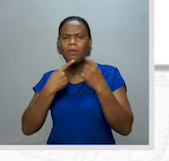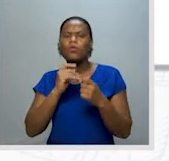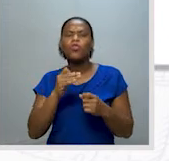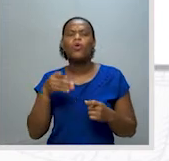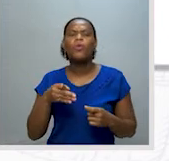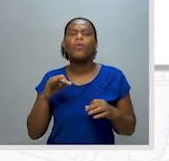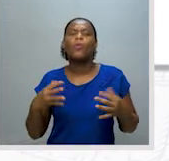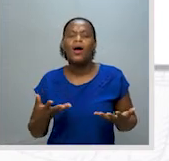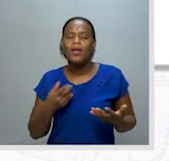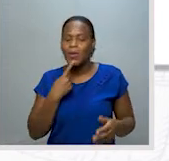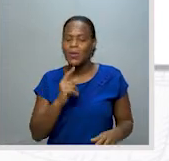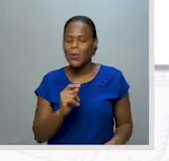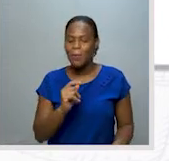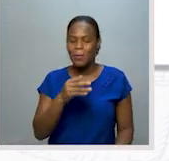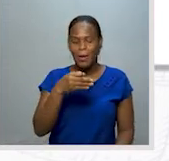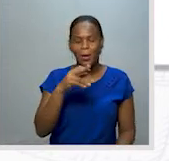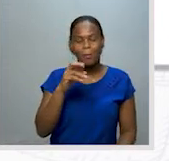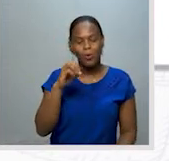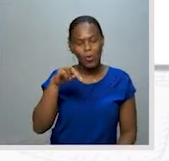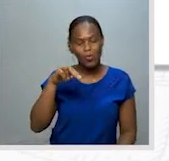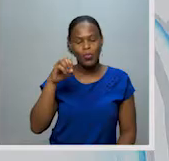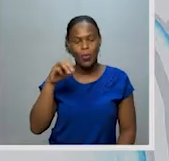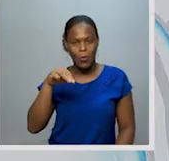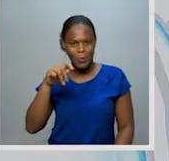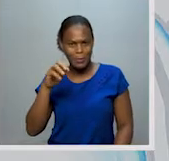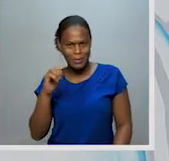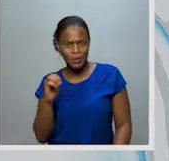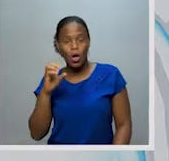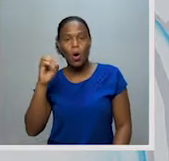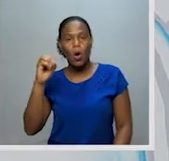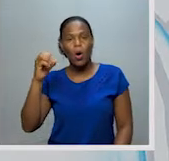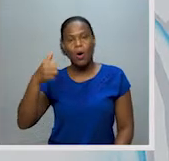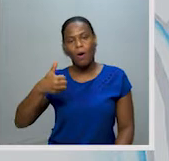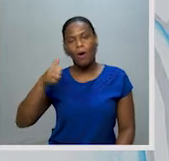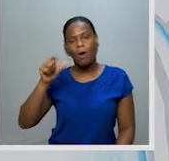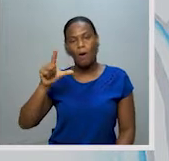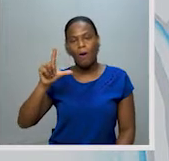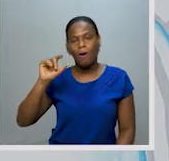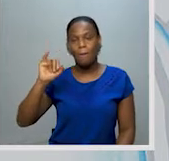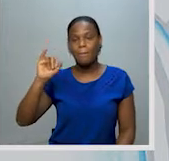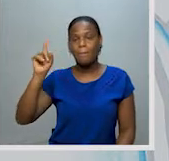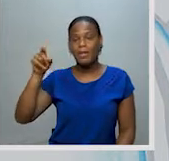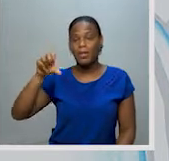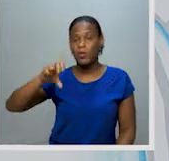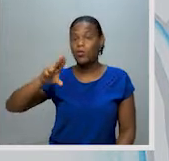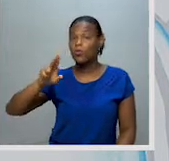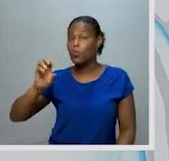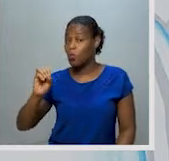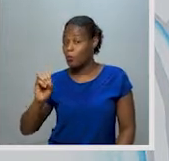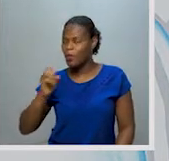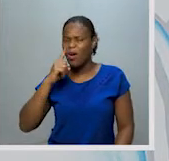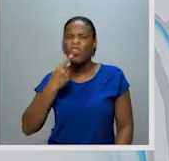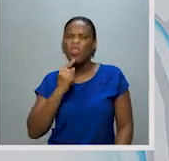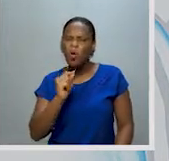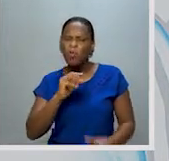que se chama pronomes oblíquos. Já agora, o que é isto de um pronome oblíquo? O nome